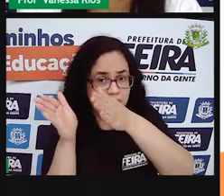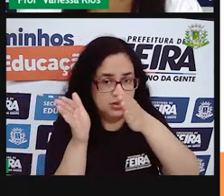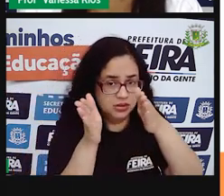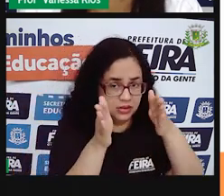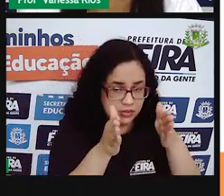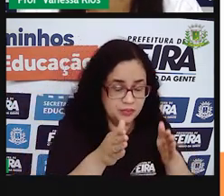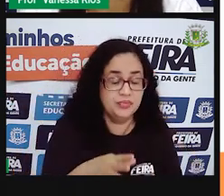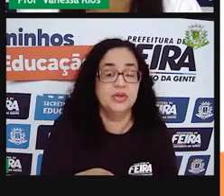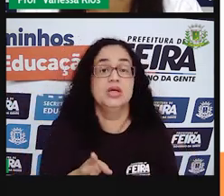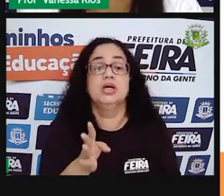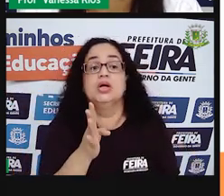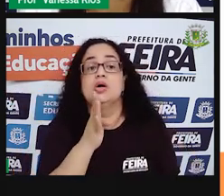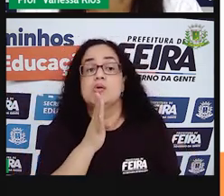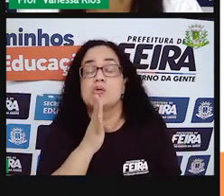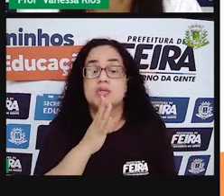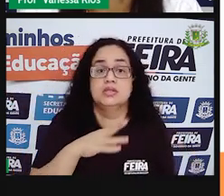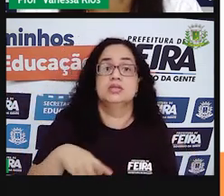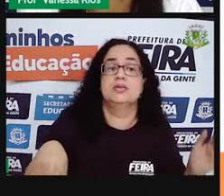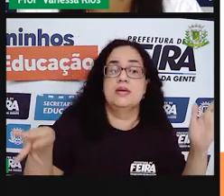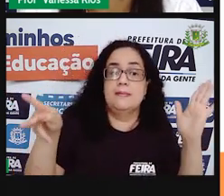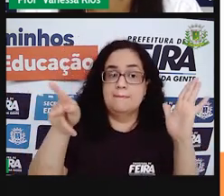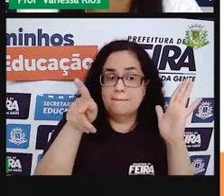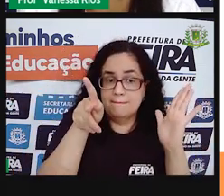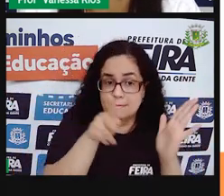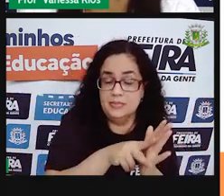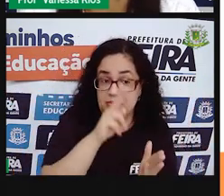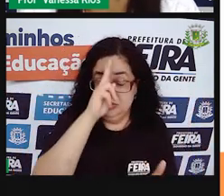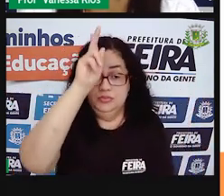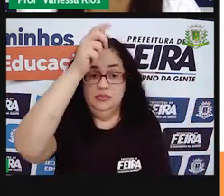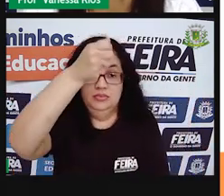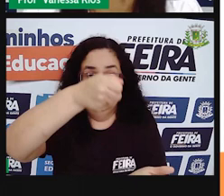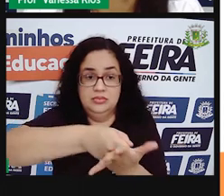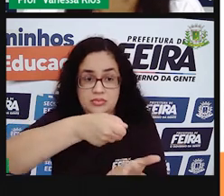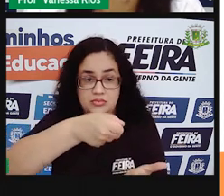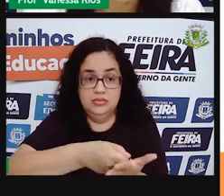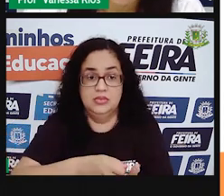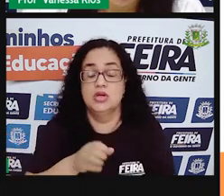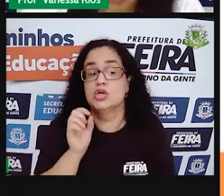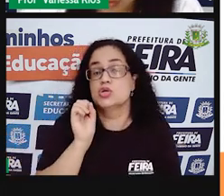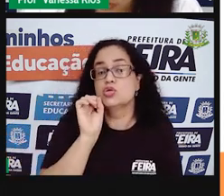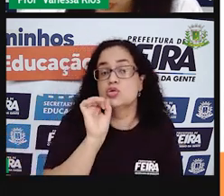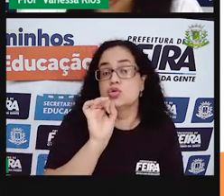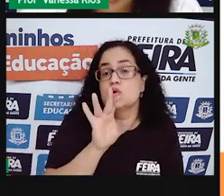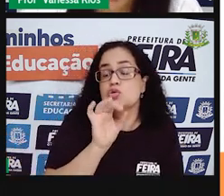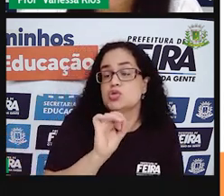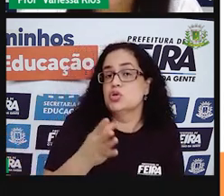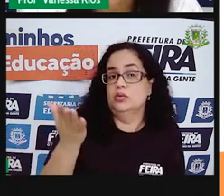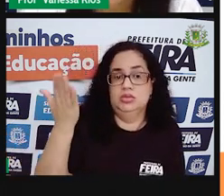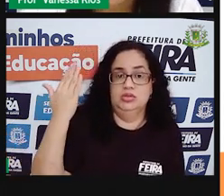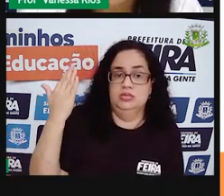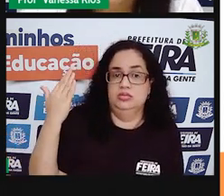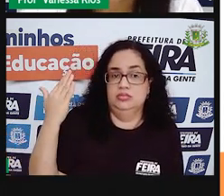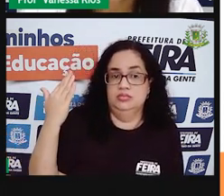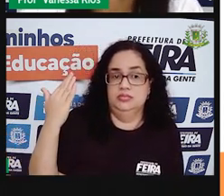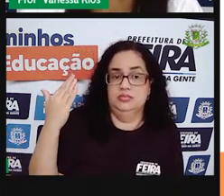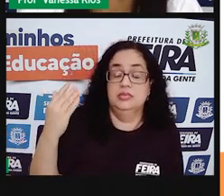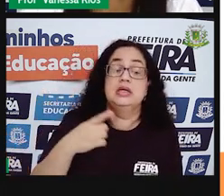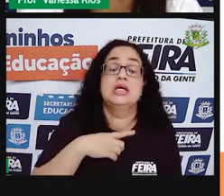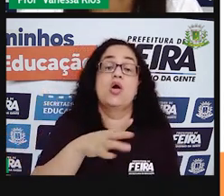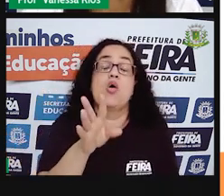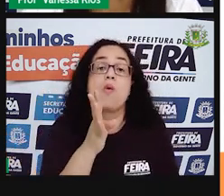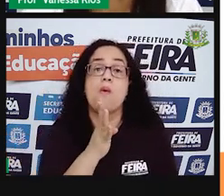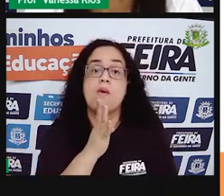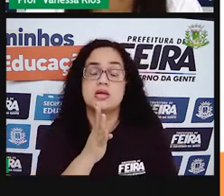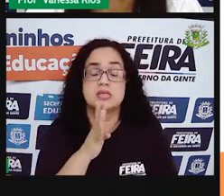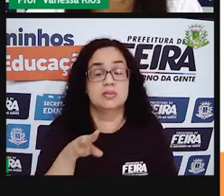o conhecimento sobre as propriedades da resistência não foi algo que ficou só na antiguidade. Esse